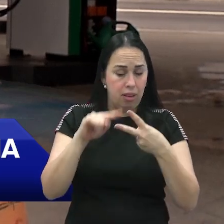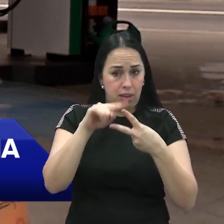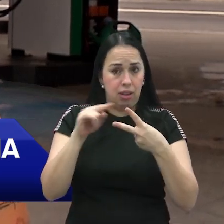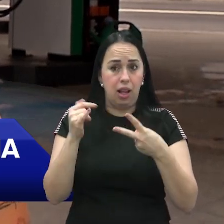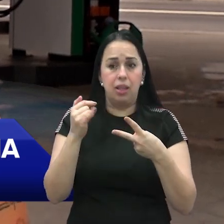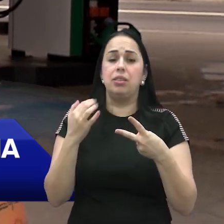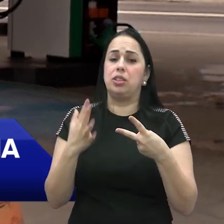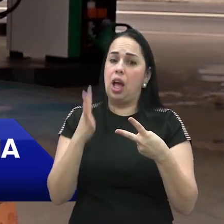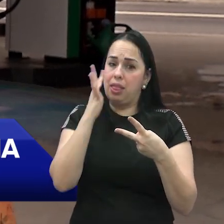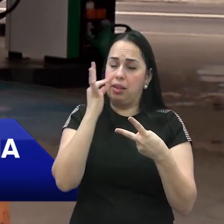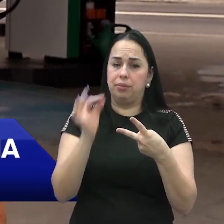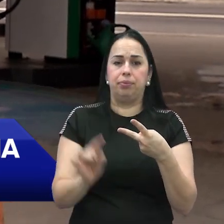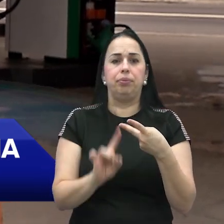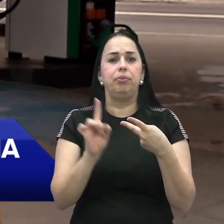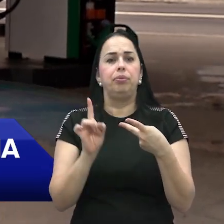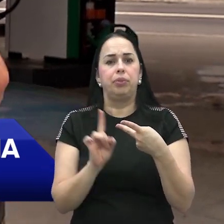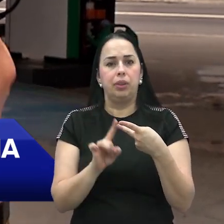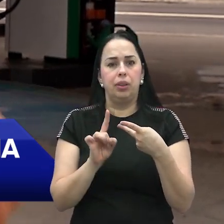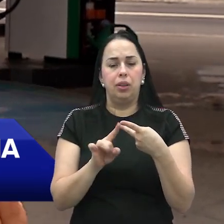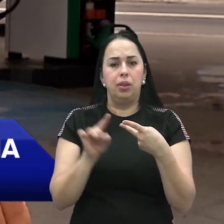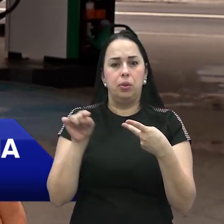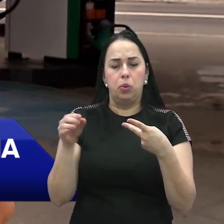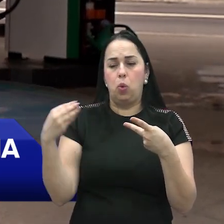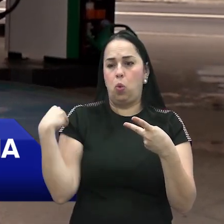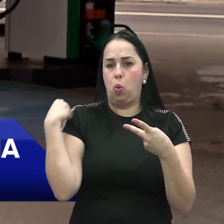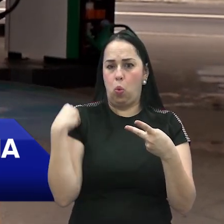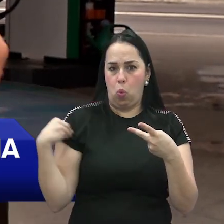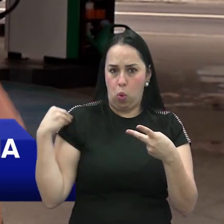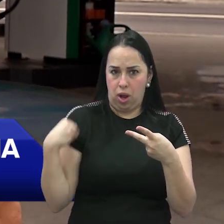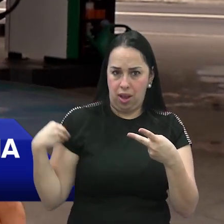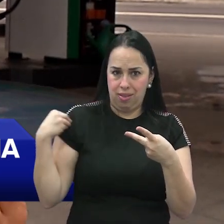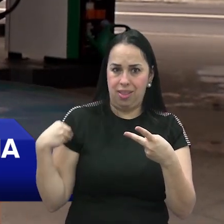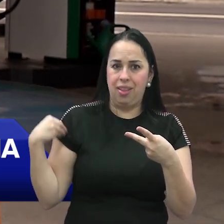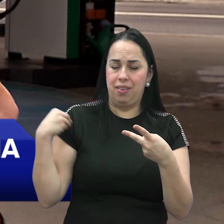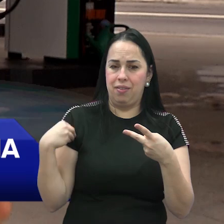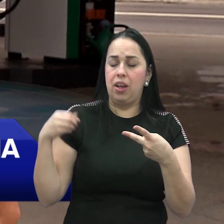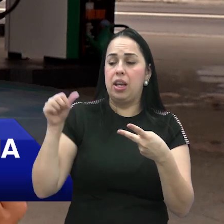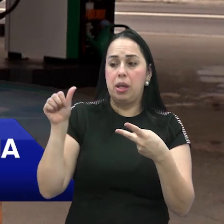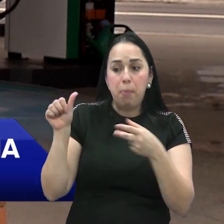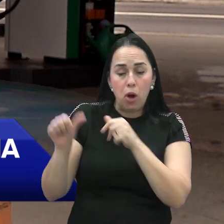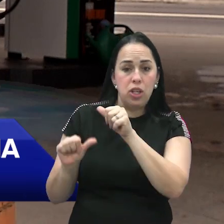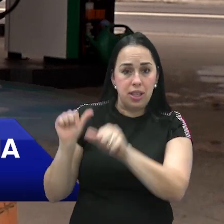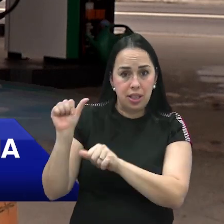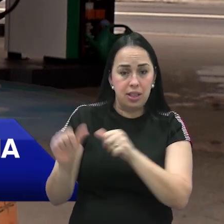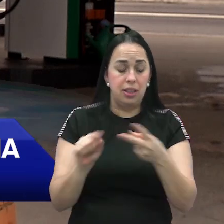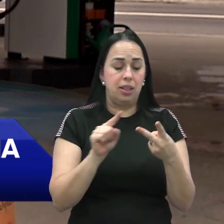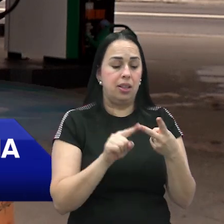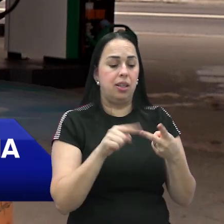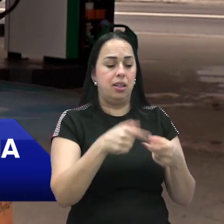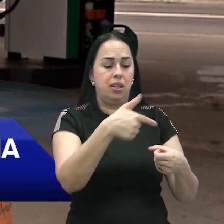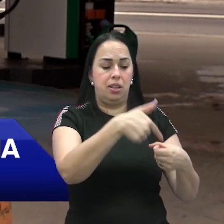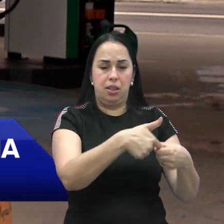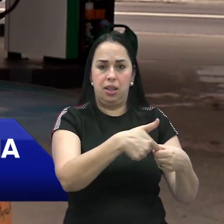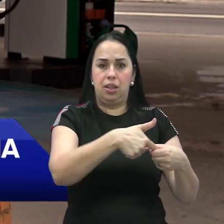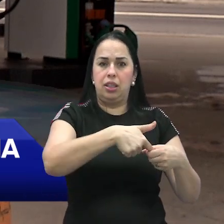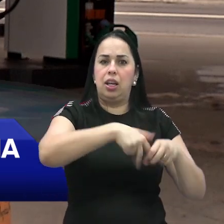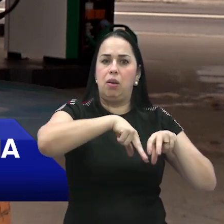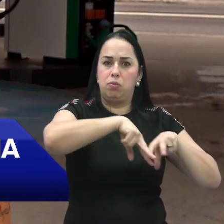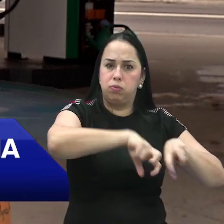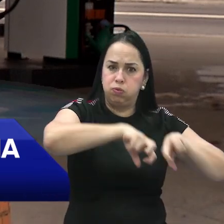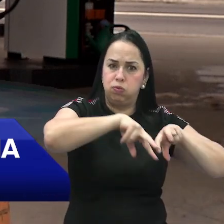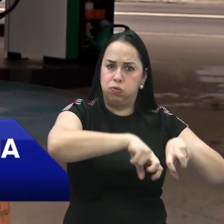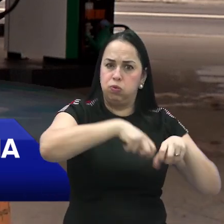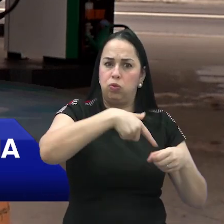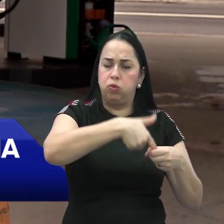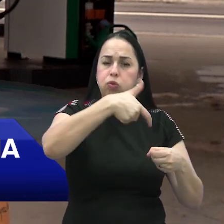chamar a atenção para isso. Primeiro que a gente tem no álcool uma fonte de biocombustível renovável e a gente tem a gasolina, um derivado do